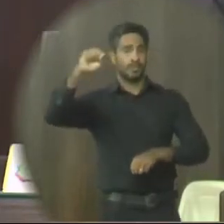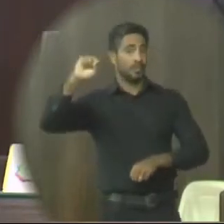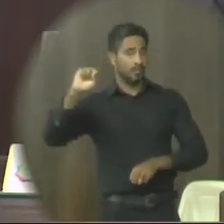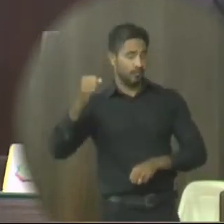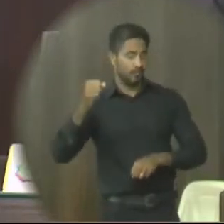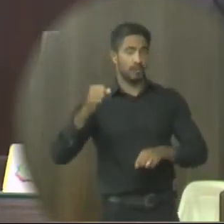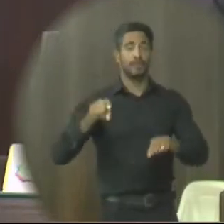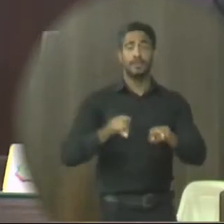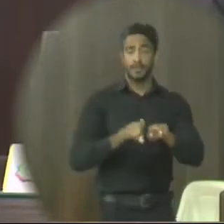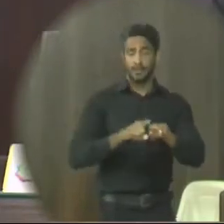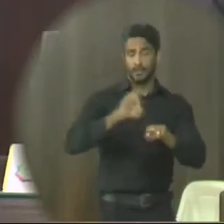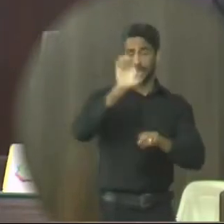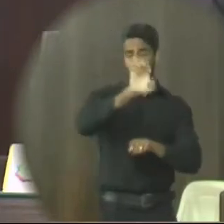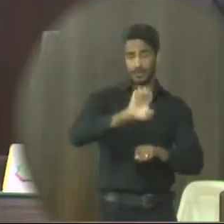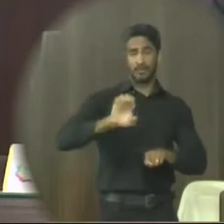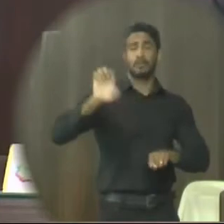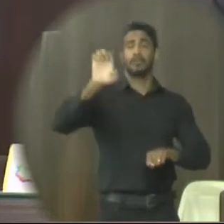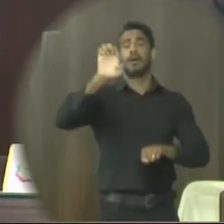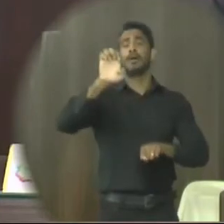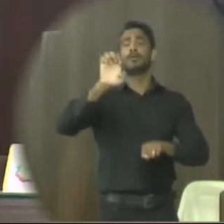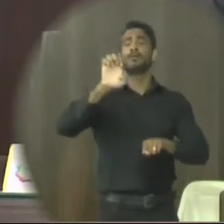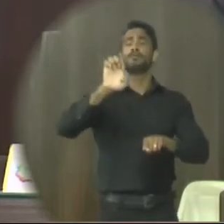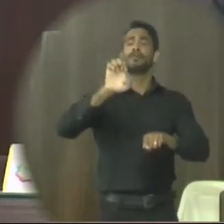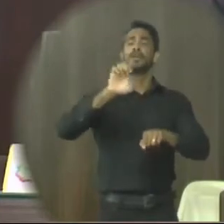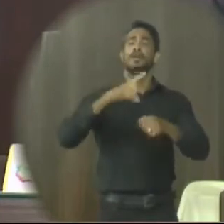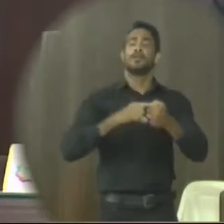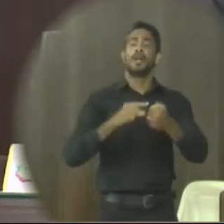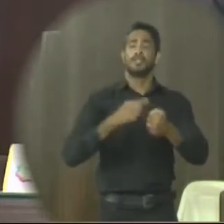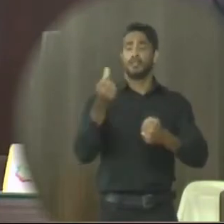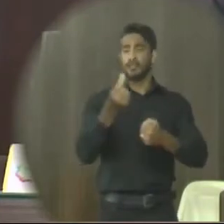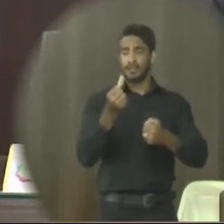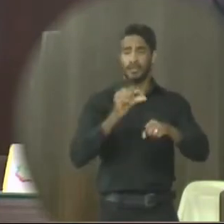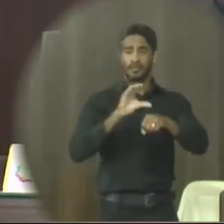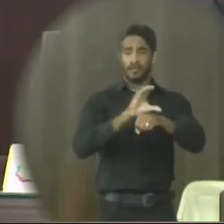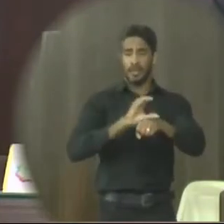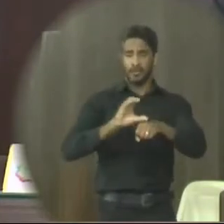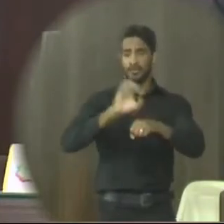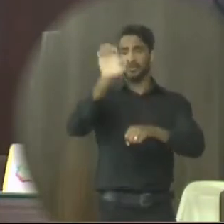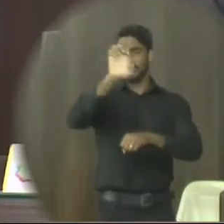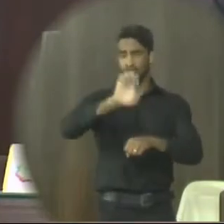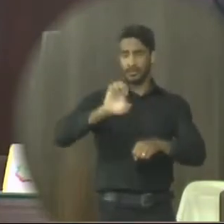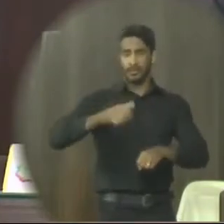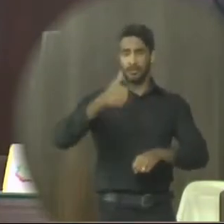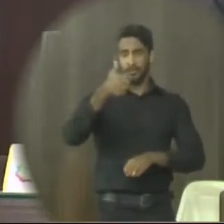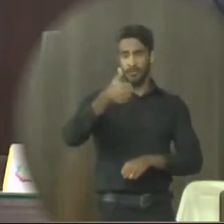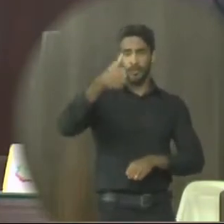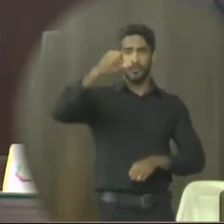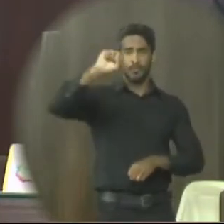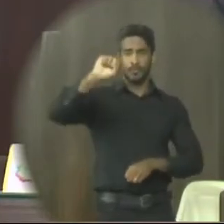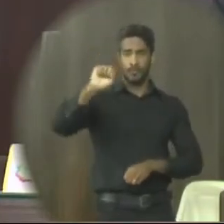1988 e estadual do artigo 6º da Constituição Estadual de